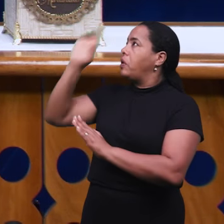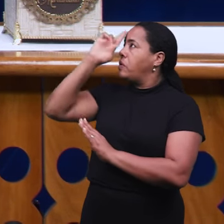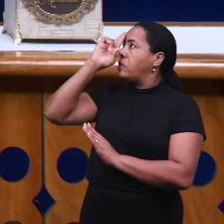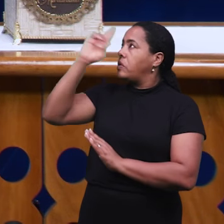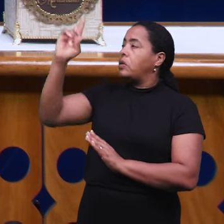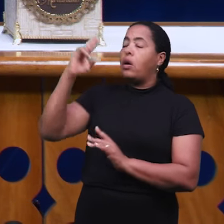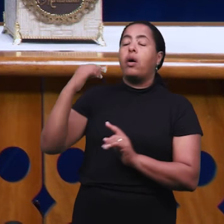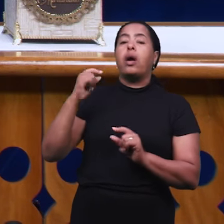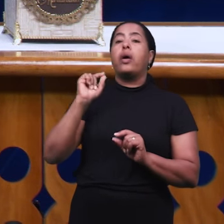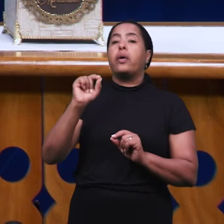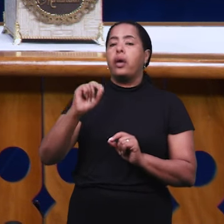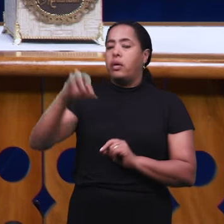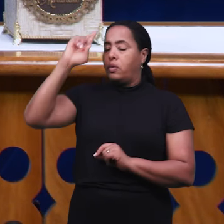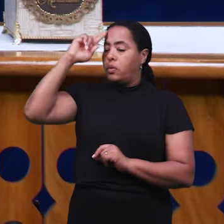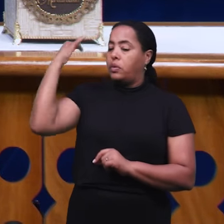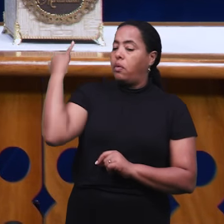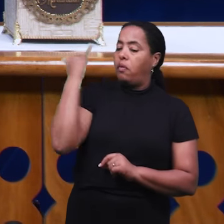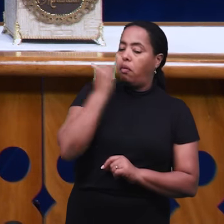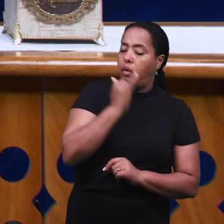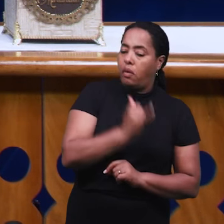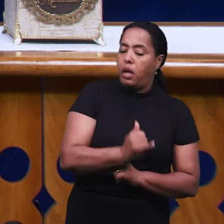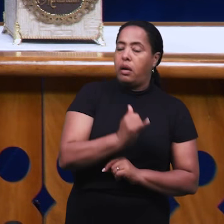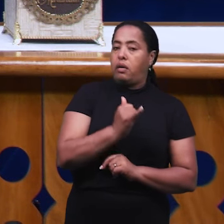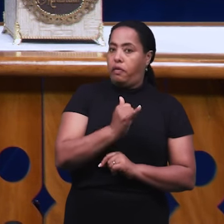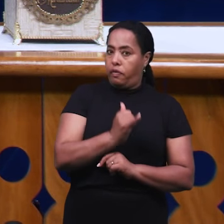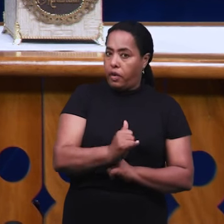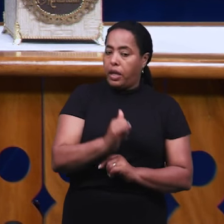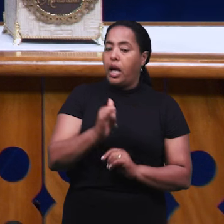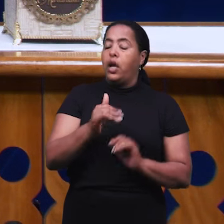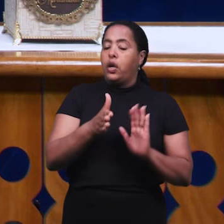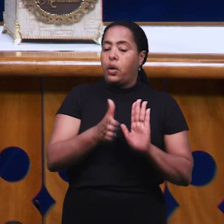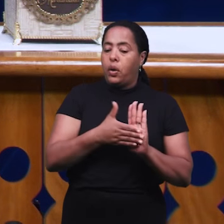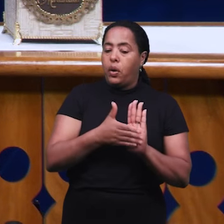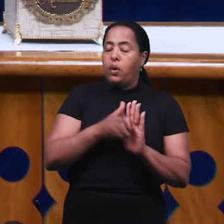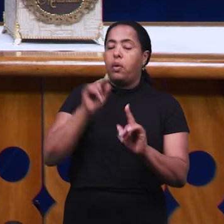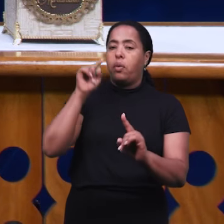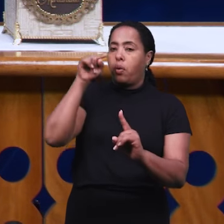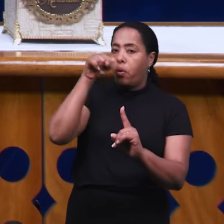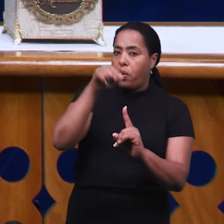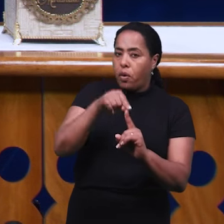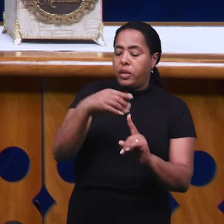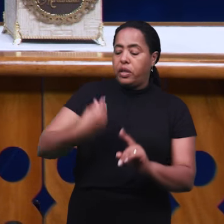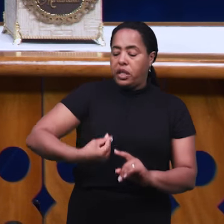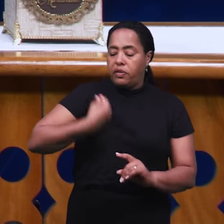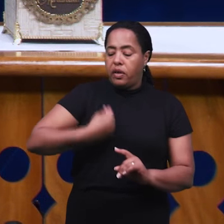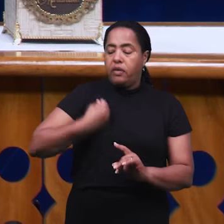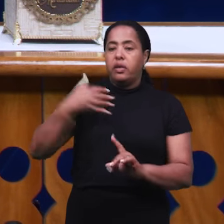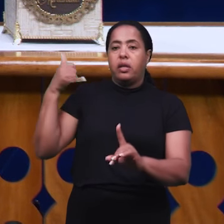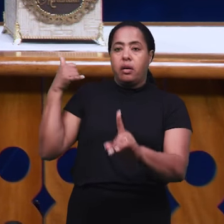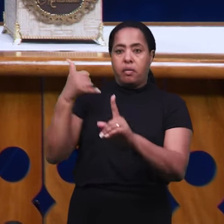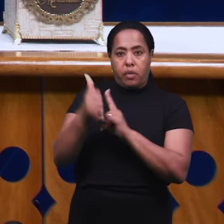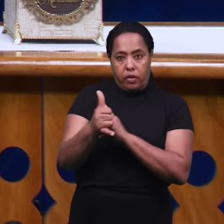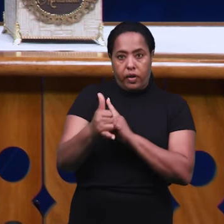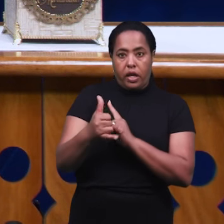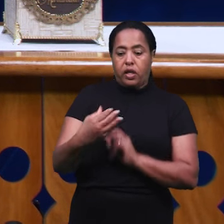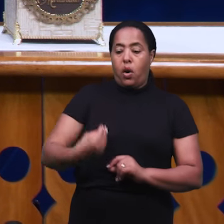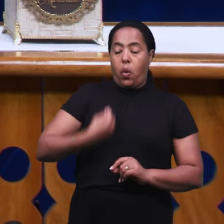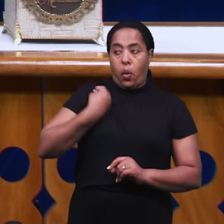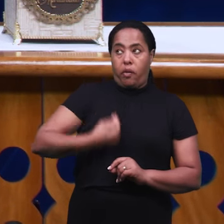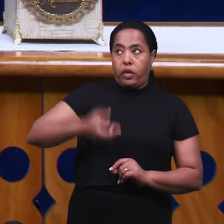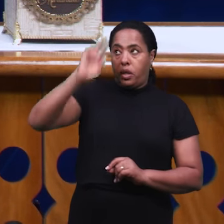da consulta, o Senhor vai falar com aqueles que o propósito deles é ter uma vida profética, uma